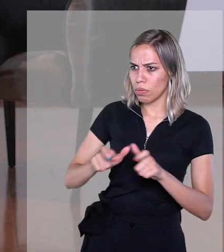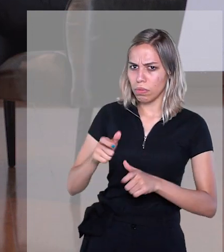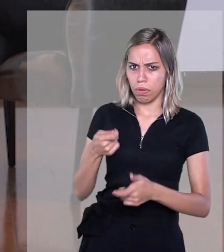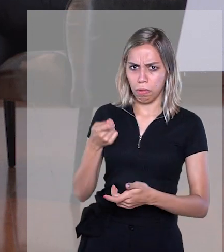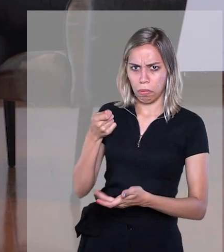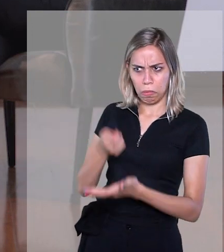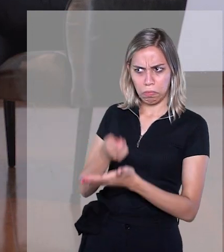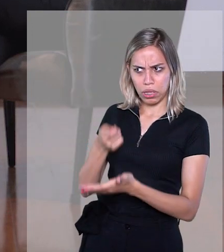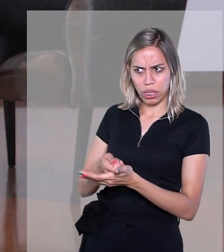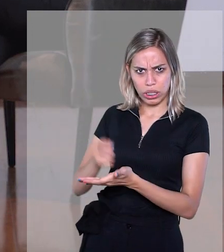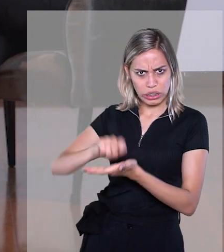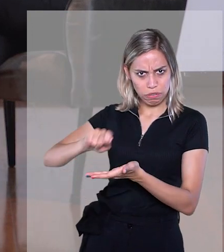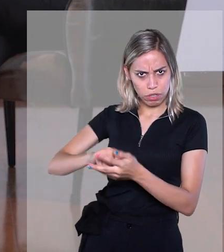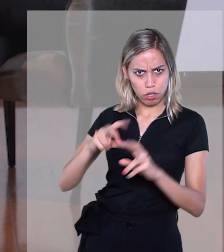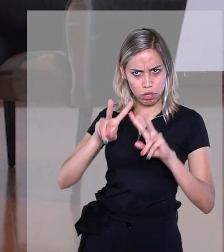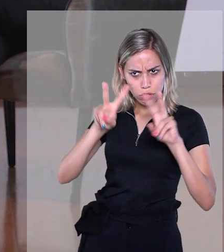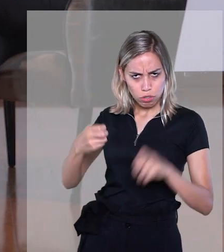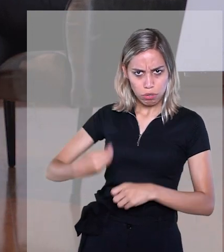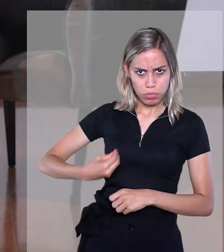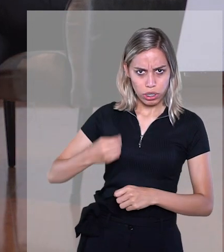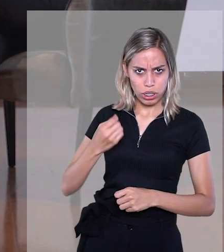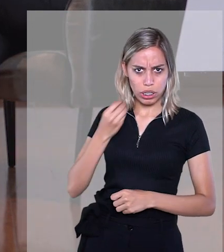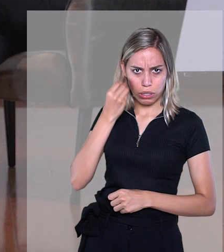essa experiência e publicar, e fazer sucesso.